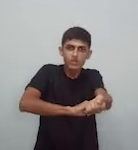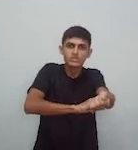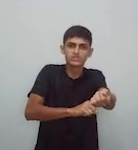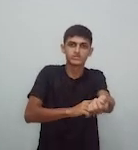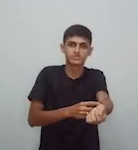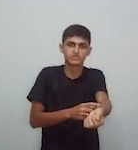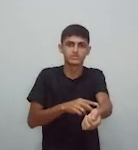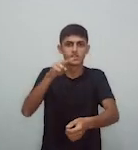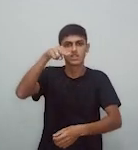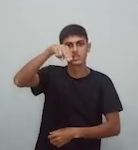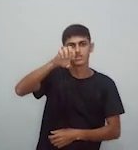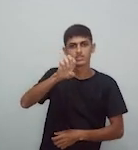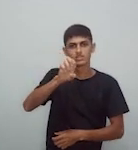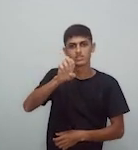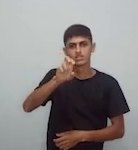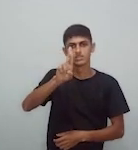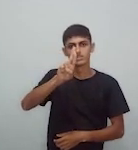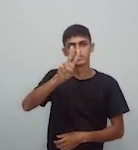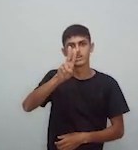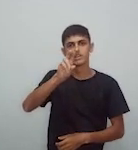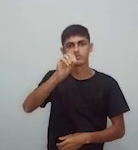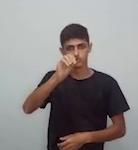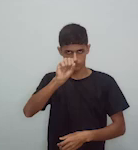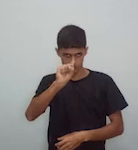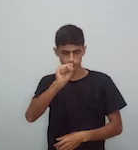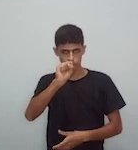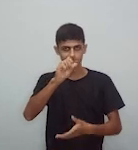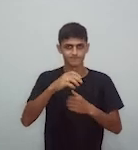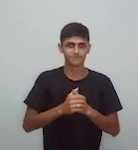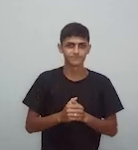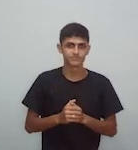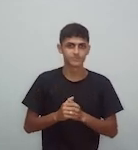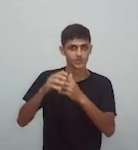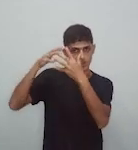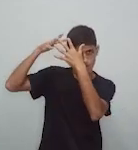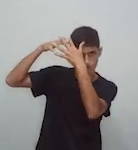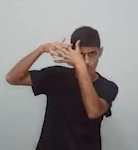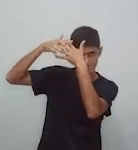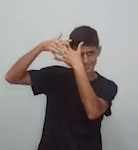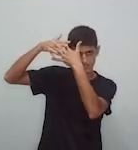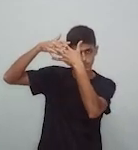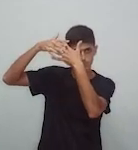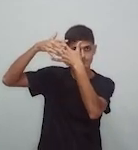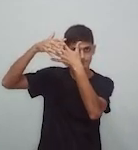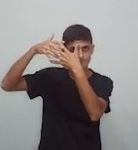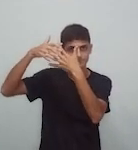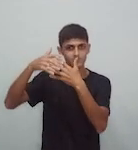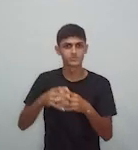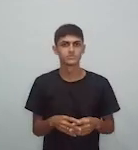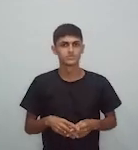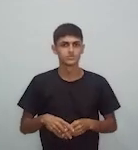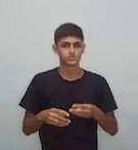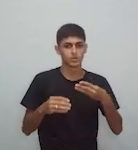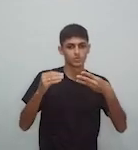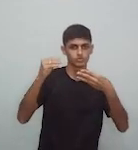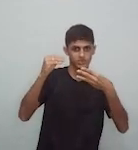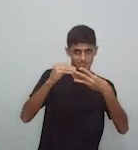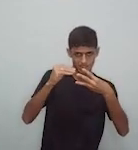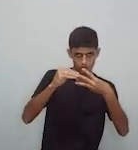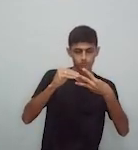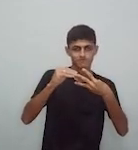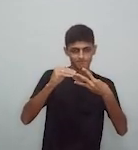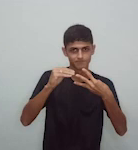nervosos. Essas mensagens que percorrem o cérebro, que percorrem as células do sistema